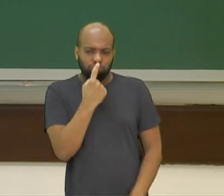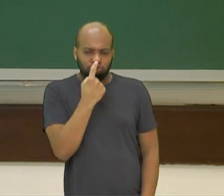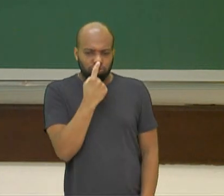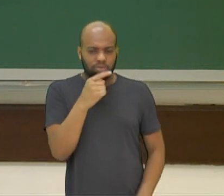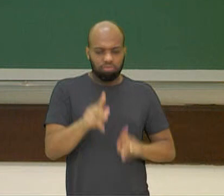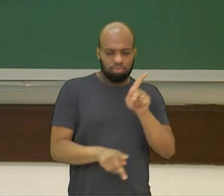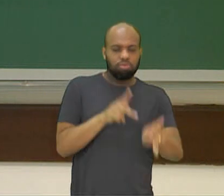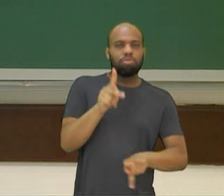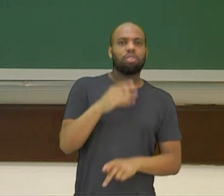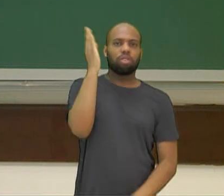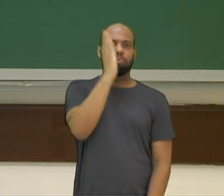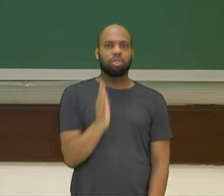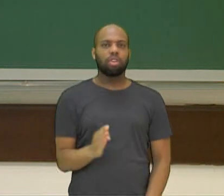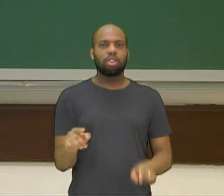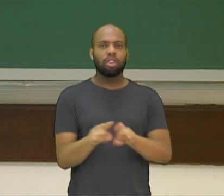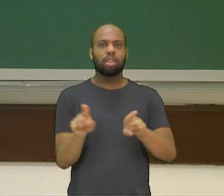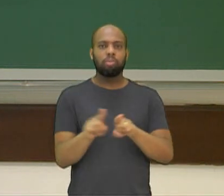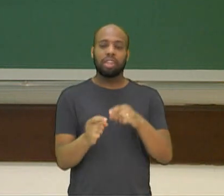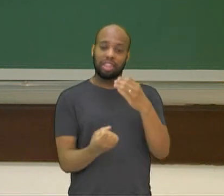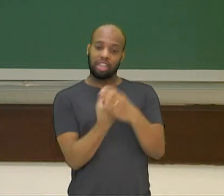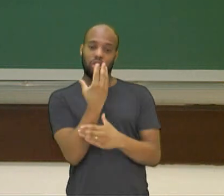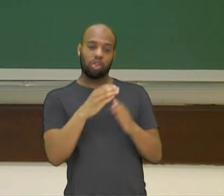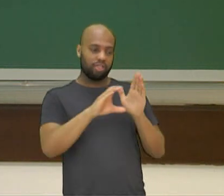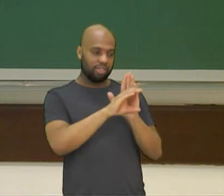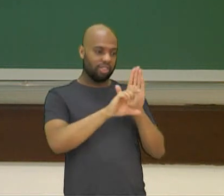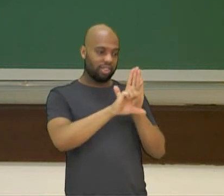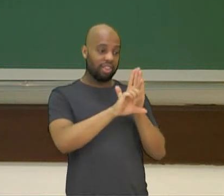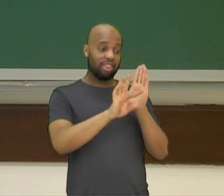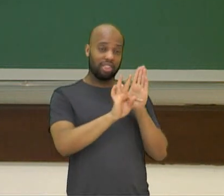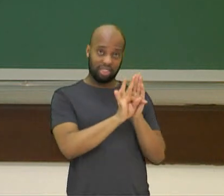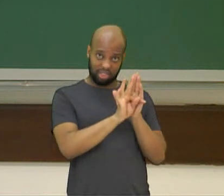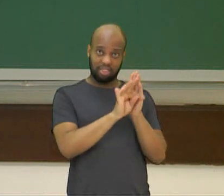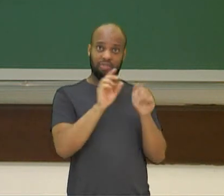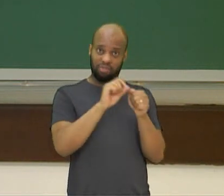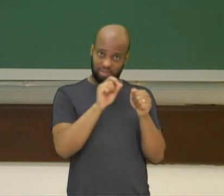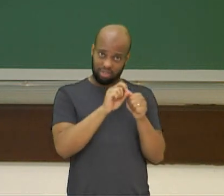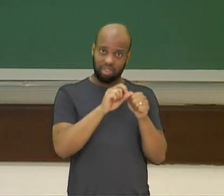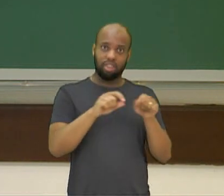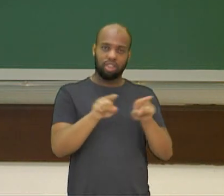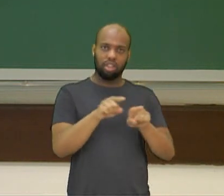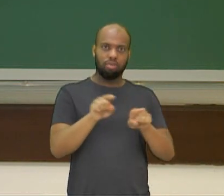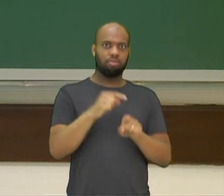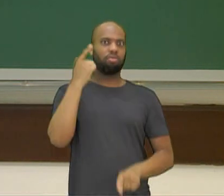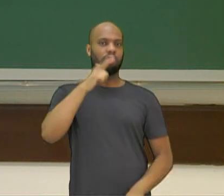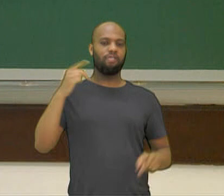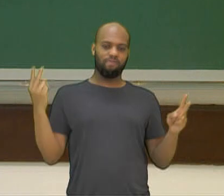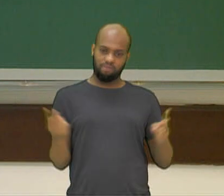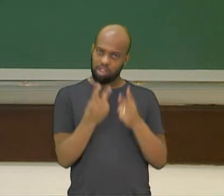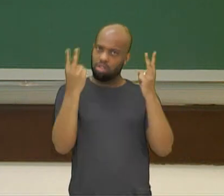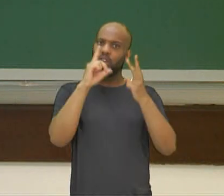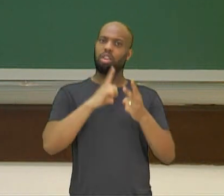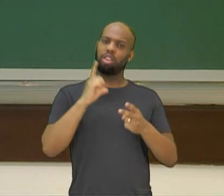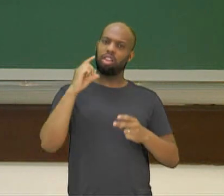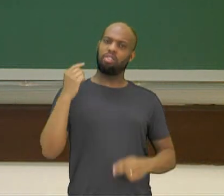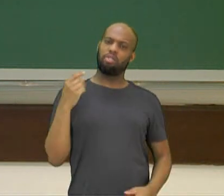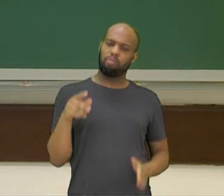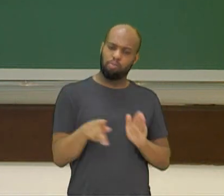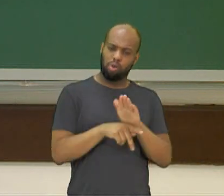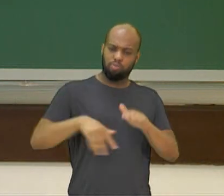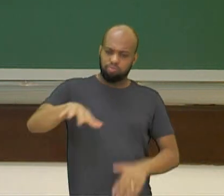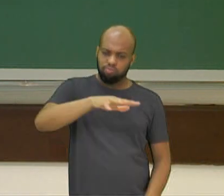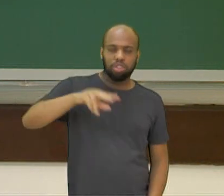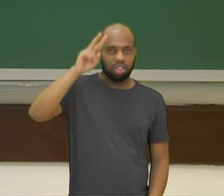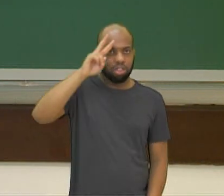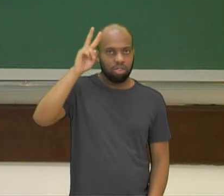Ele criou, consolidou as leis de trabalho, que foi um ganho, sem precedentes na história do trabalhismo no